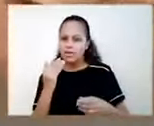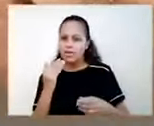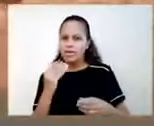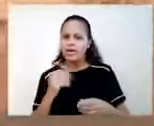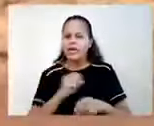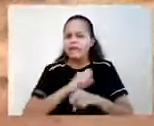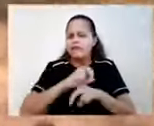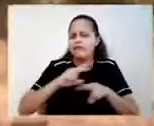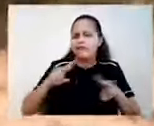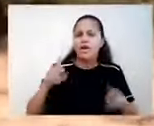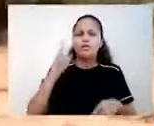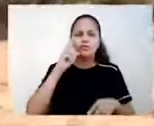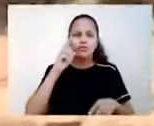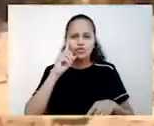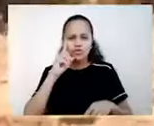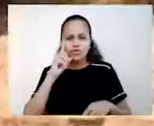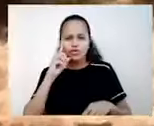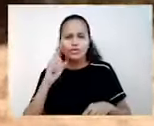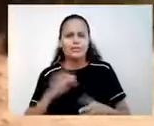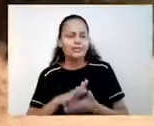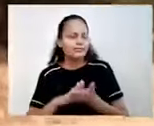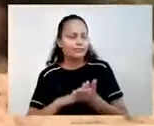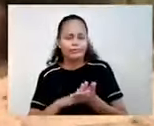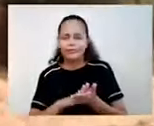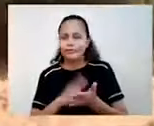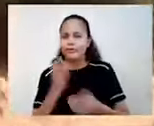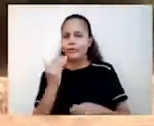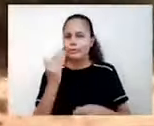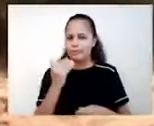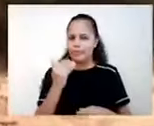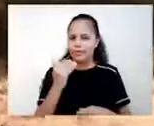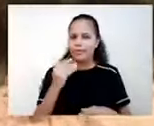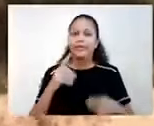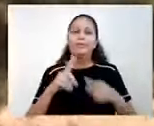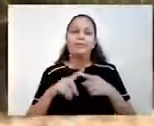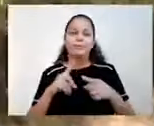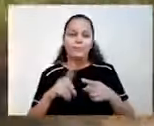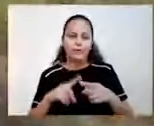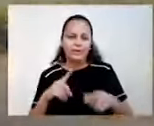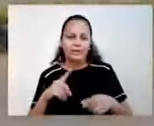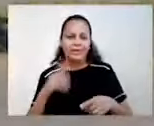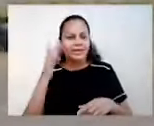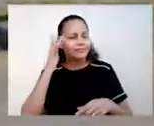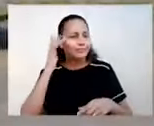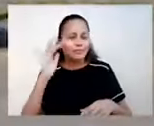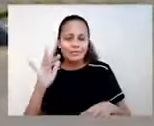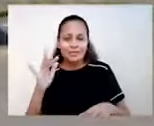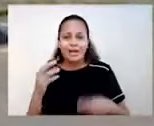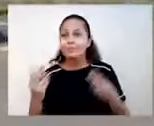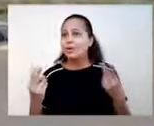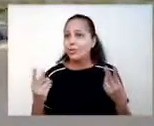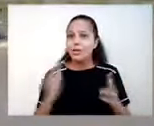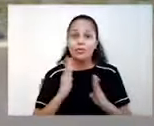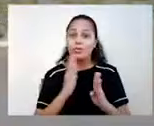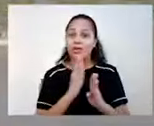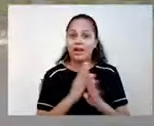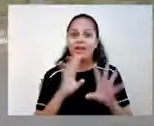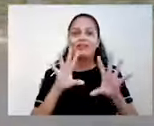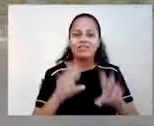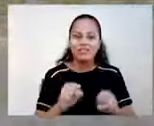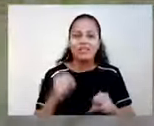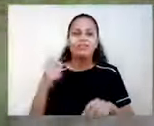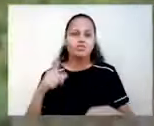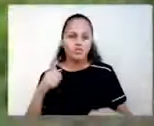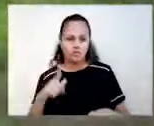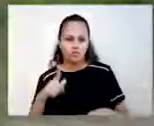comer. Dessa forma, ela garante bastante energia, pois não sabe quando vai conseguir caçar novamente. Ela